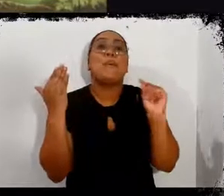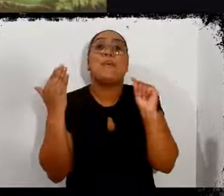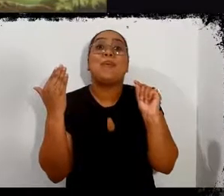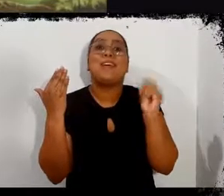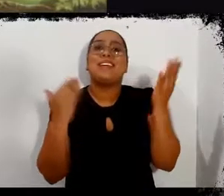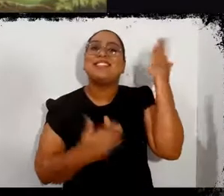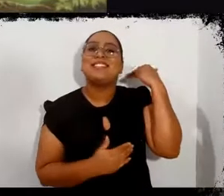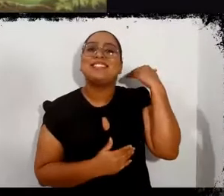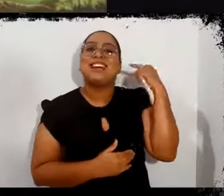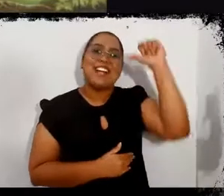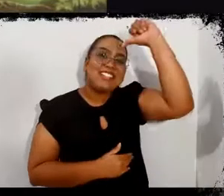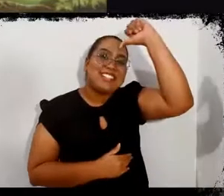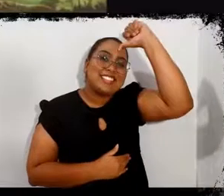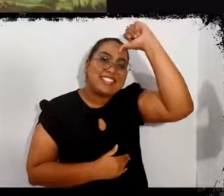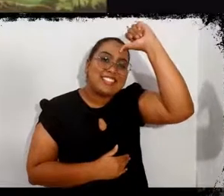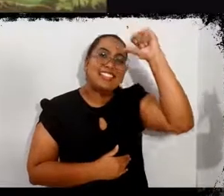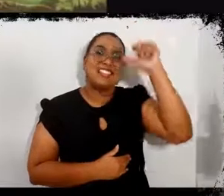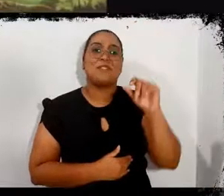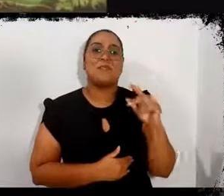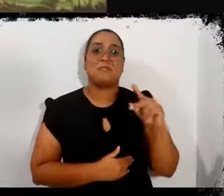teses